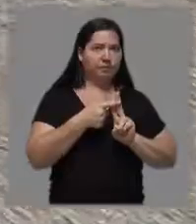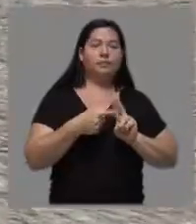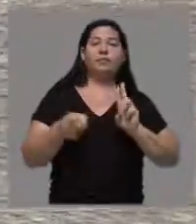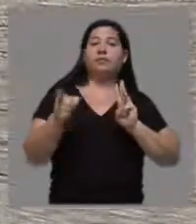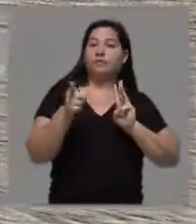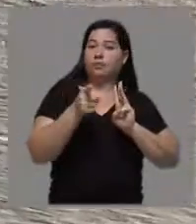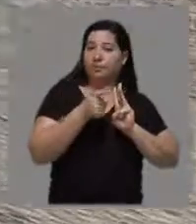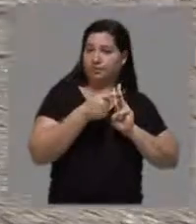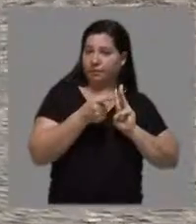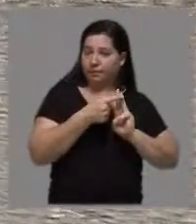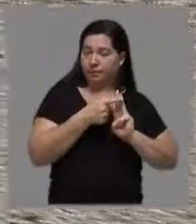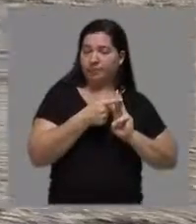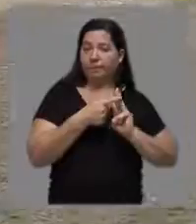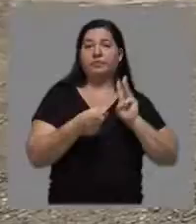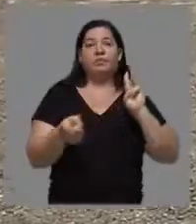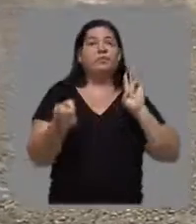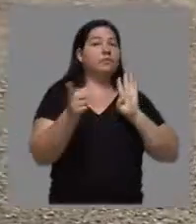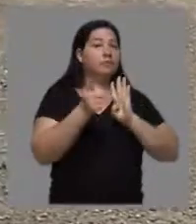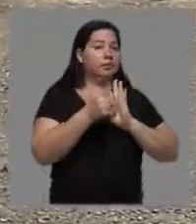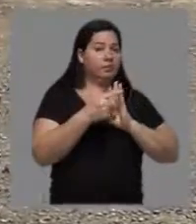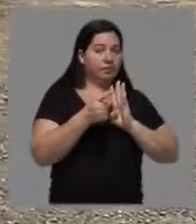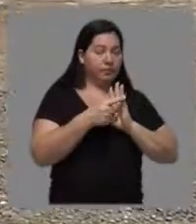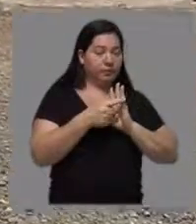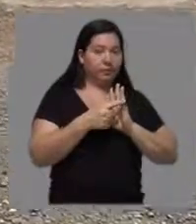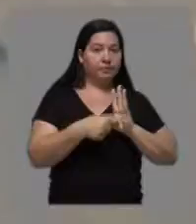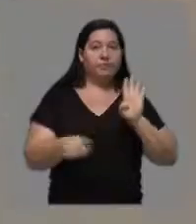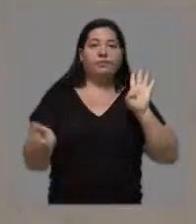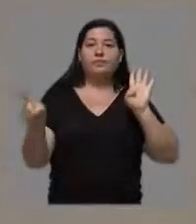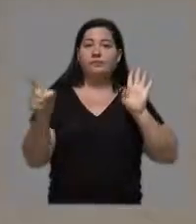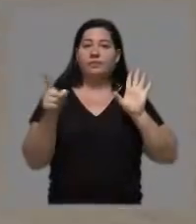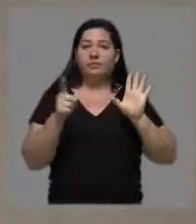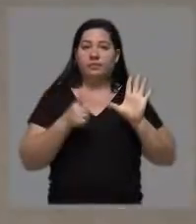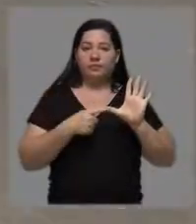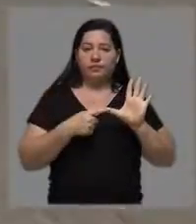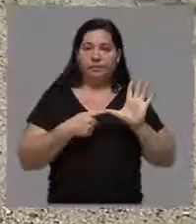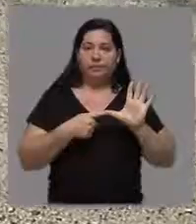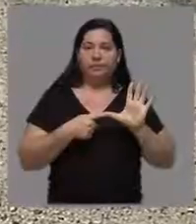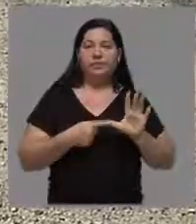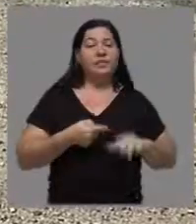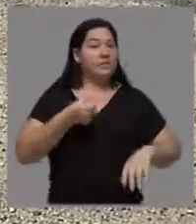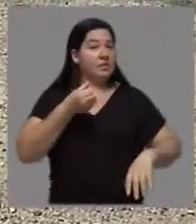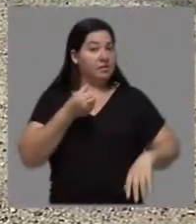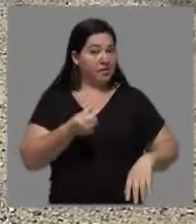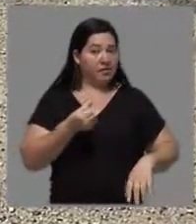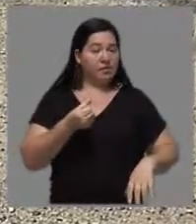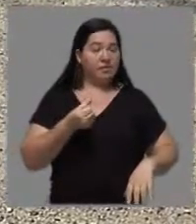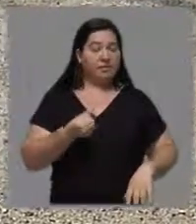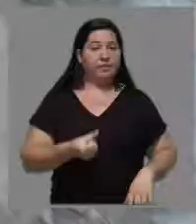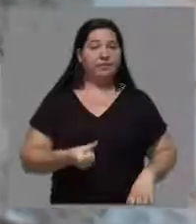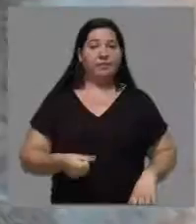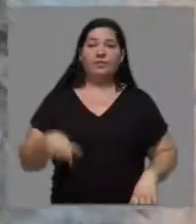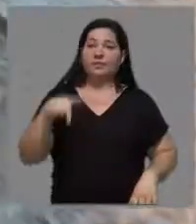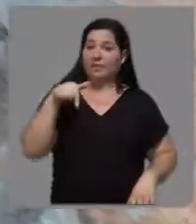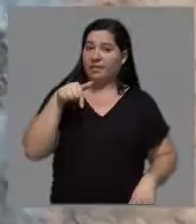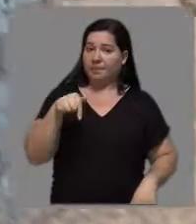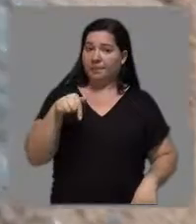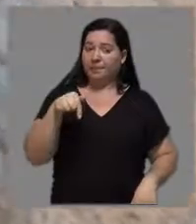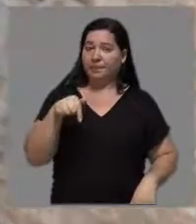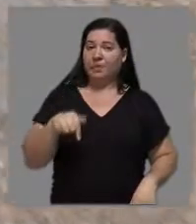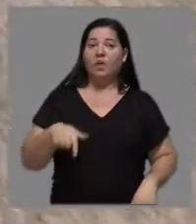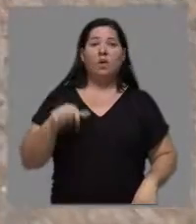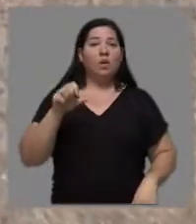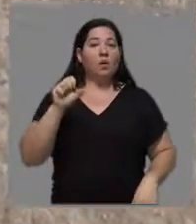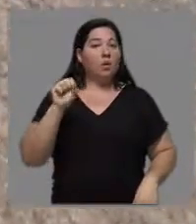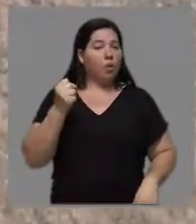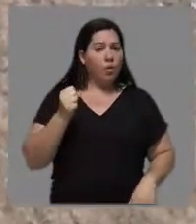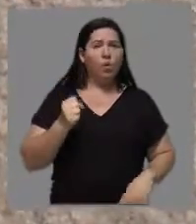Góes, Adelávio Zirmeman, Manuel Vieira Júnior, Pascoal Pagani, Lázaro de Oliveira Lima, Joaquim Miguel